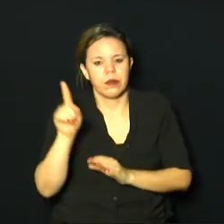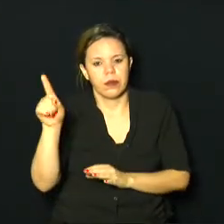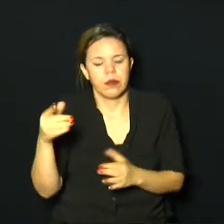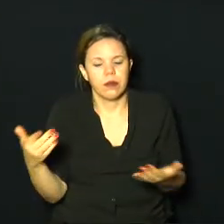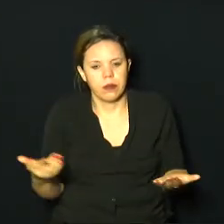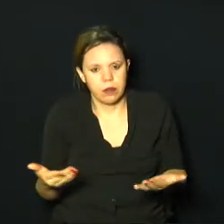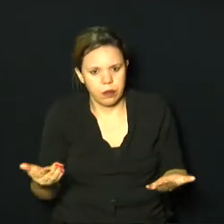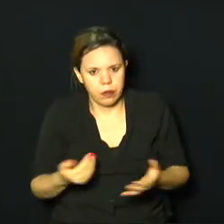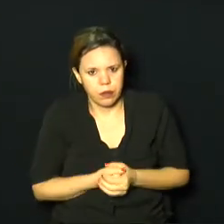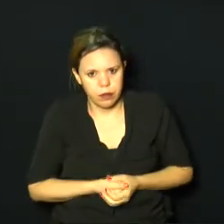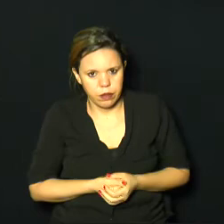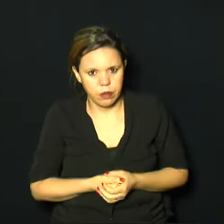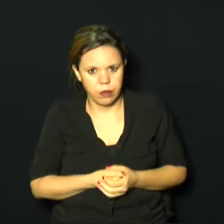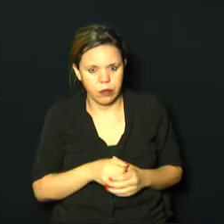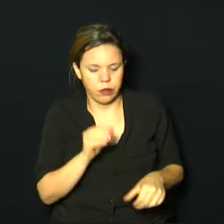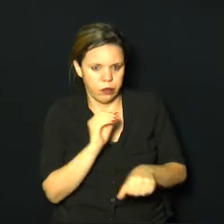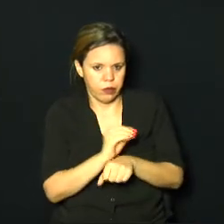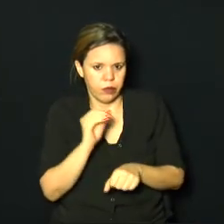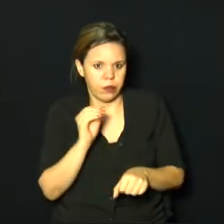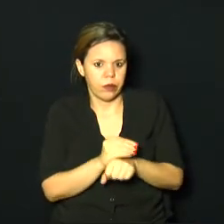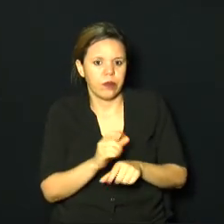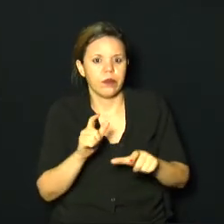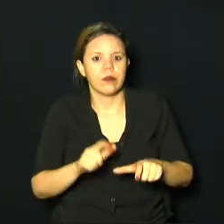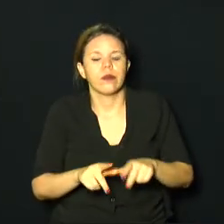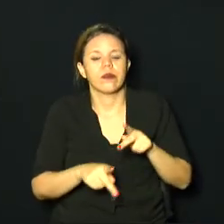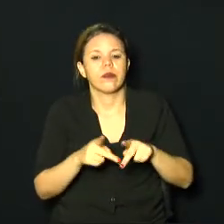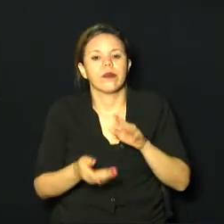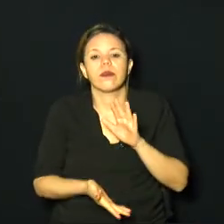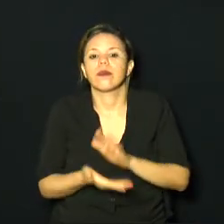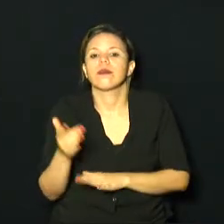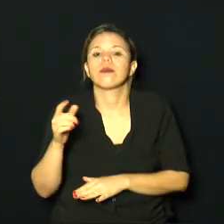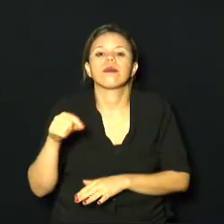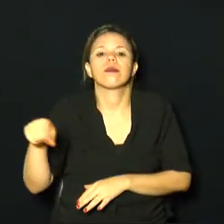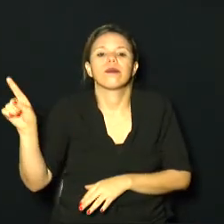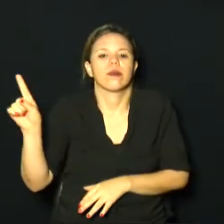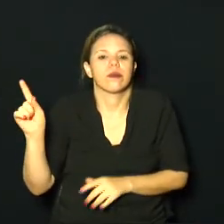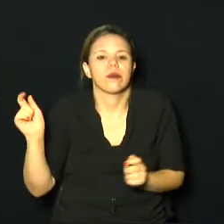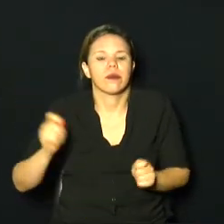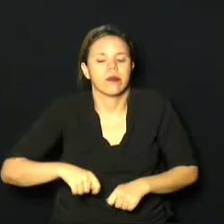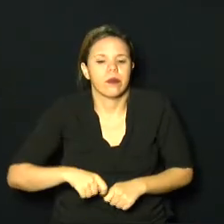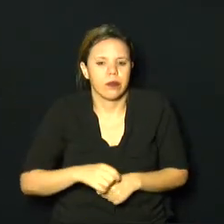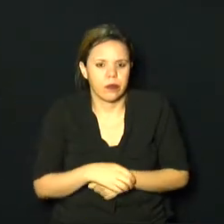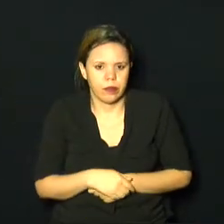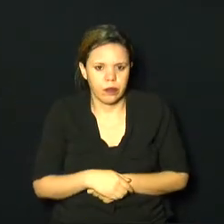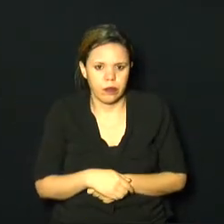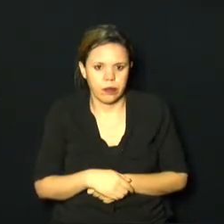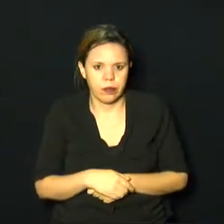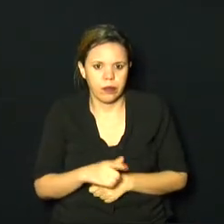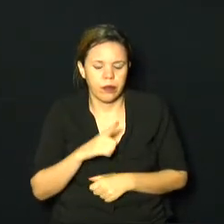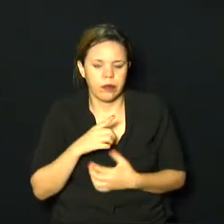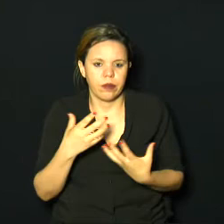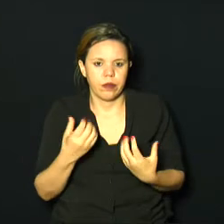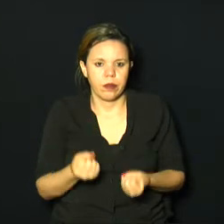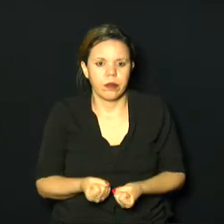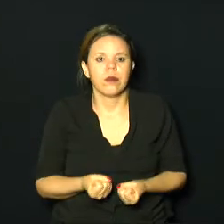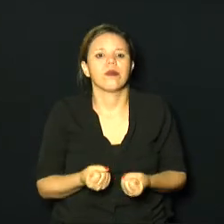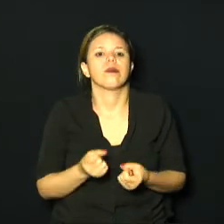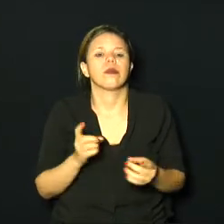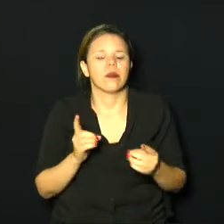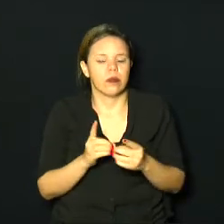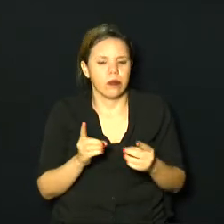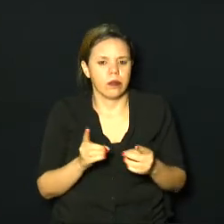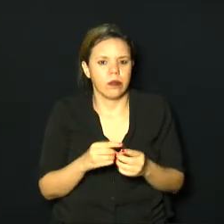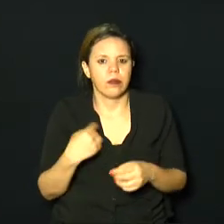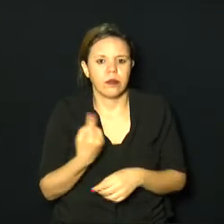agora cuidar de onde elas vão e como elas poderão ser acolhidas, tendo em vista que a